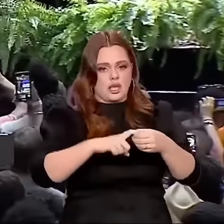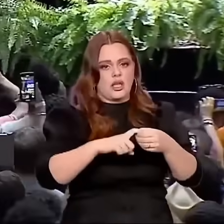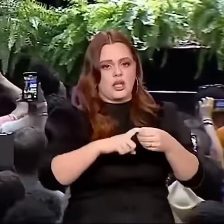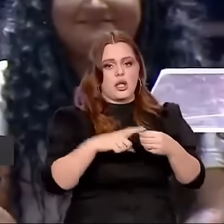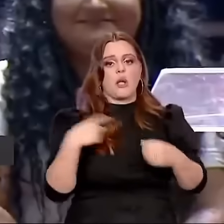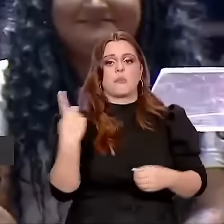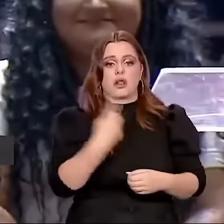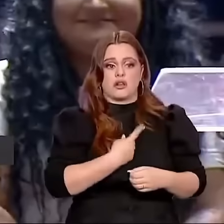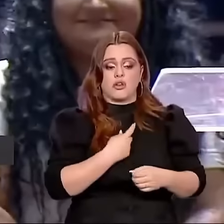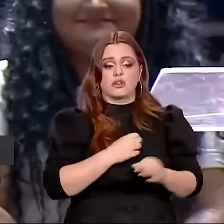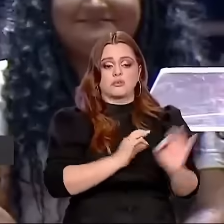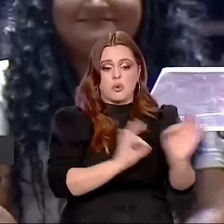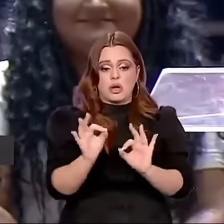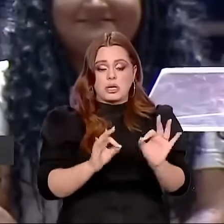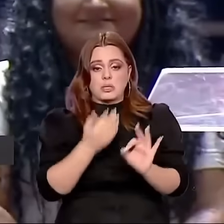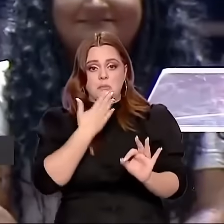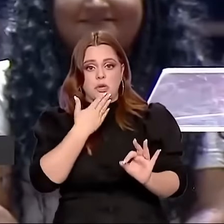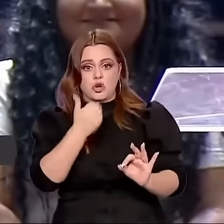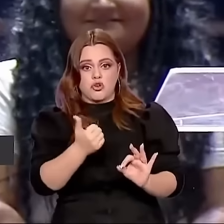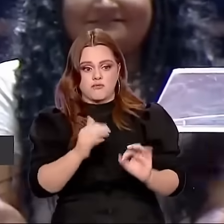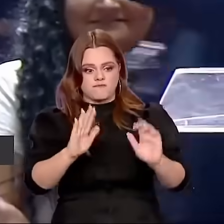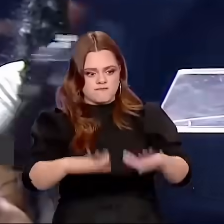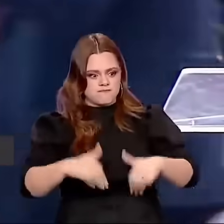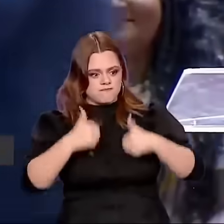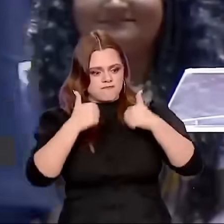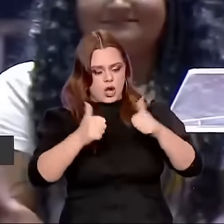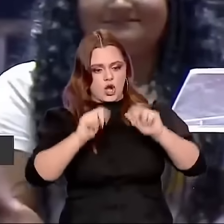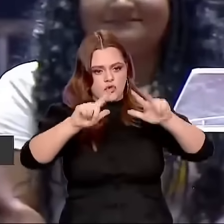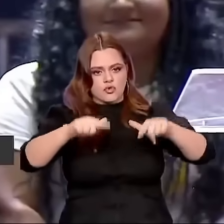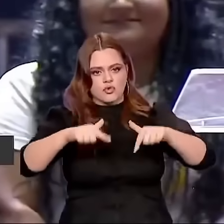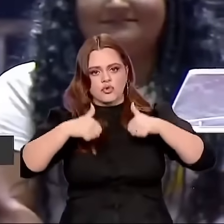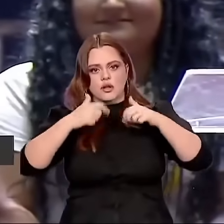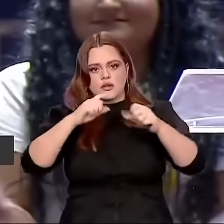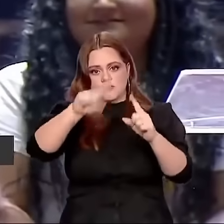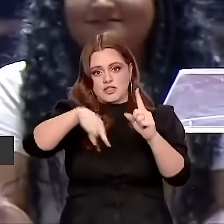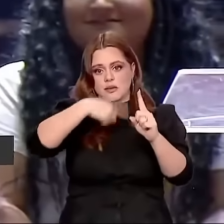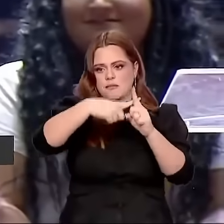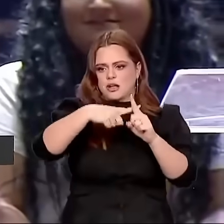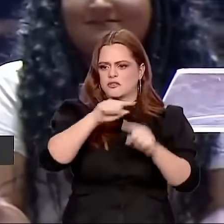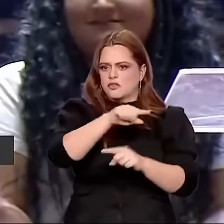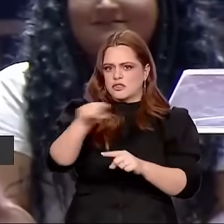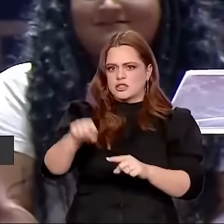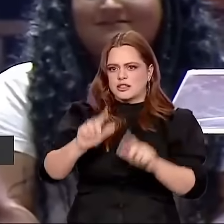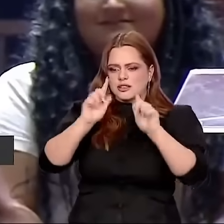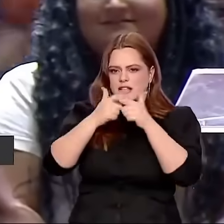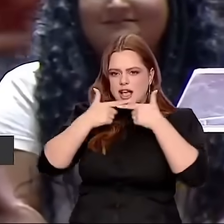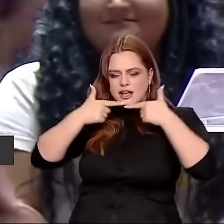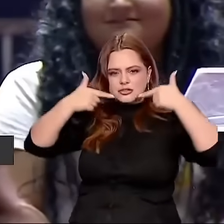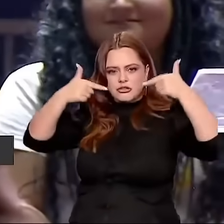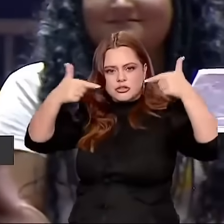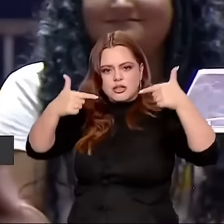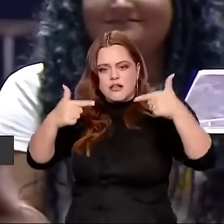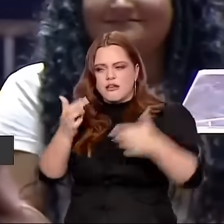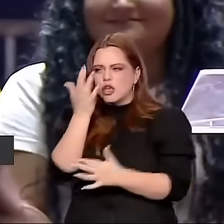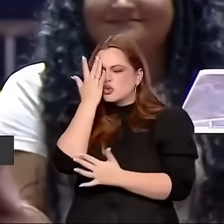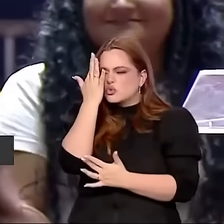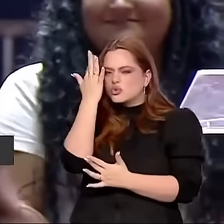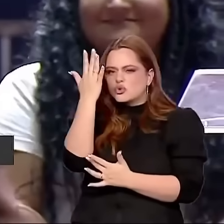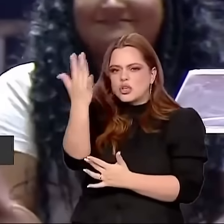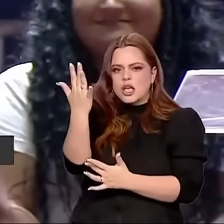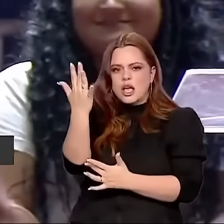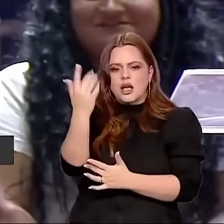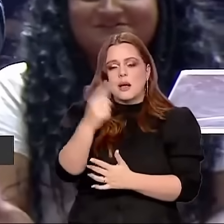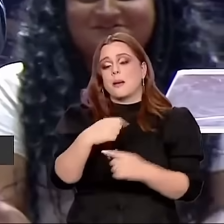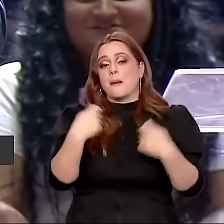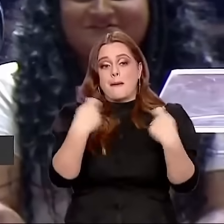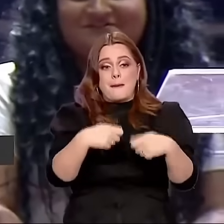eu votei para a gente fazer melhor, eu votei para vocês voltarem a sorrir, para vocês voltarem a sonhar, para